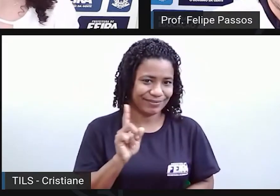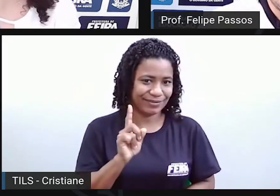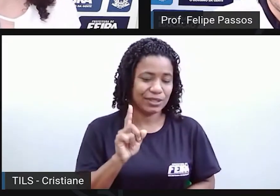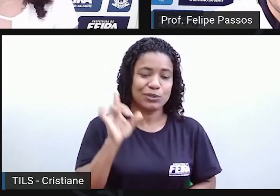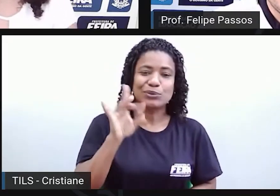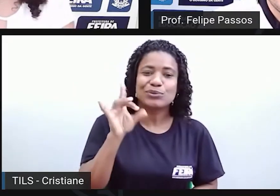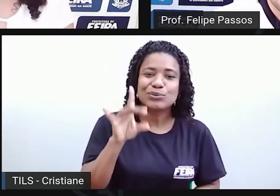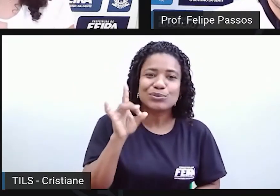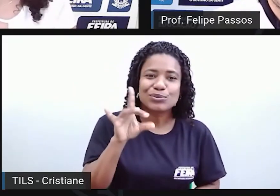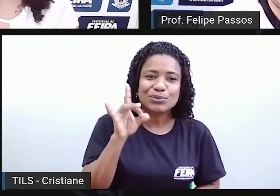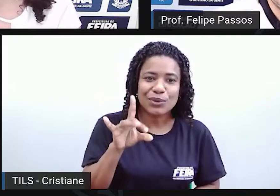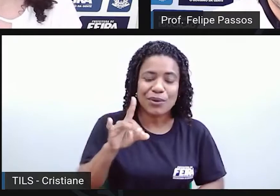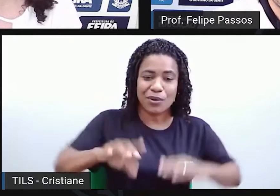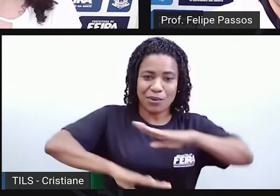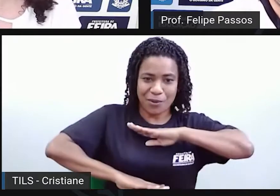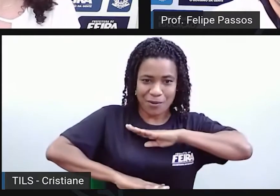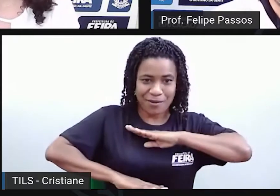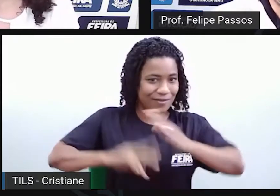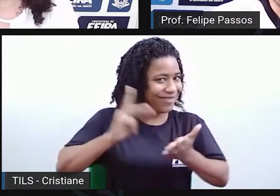corporais, e não corpos de verdade.